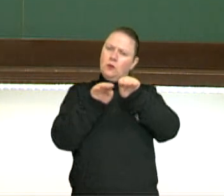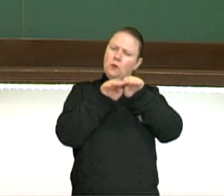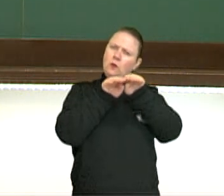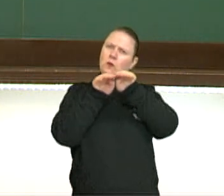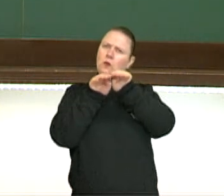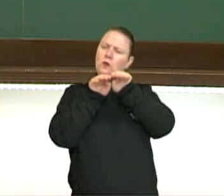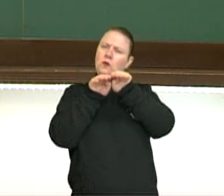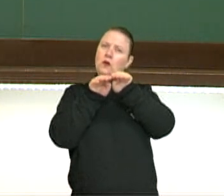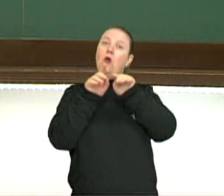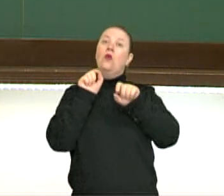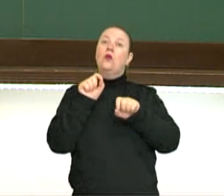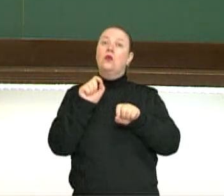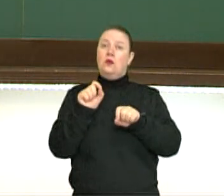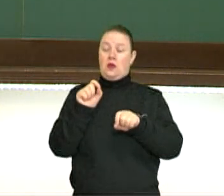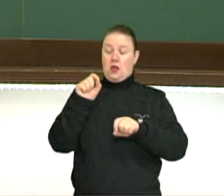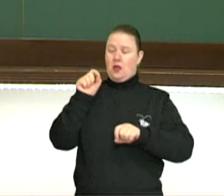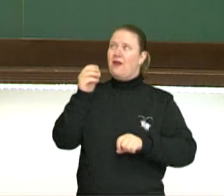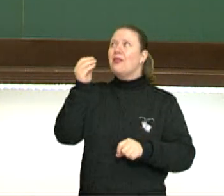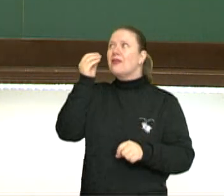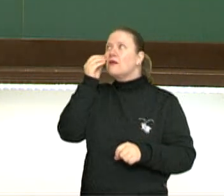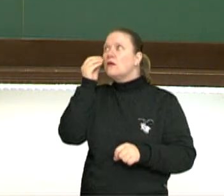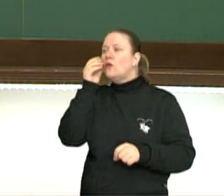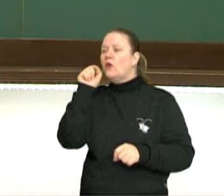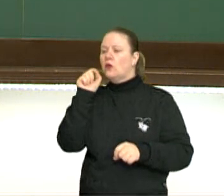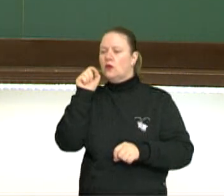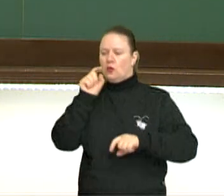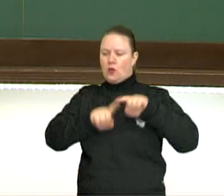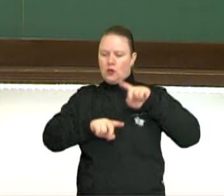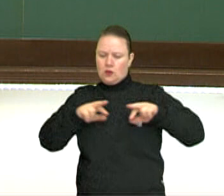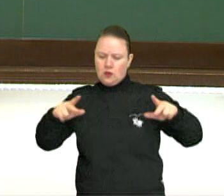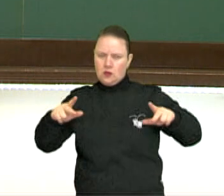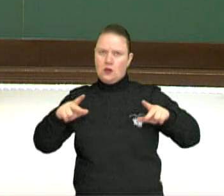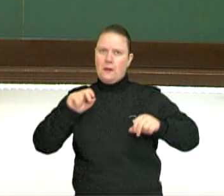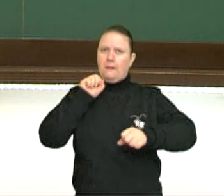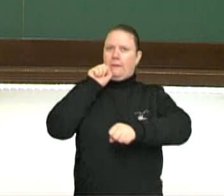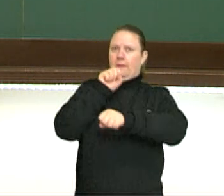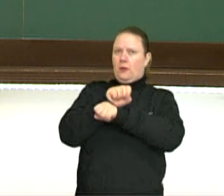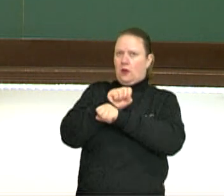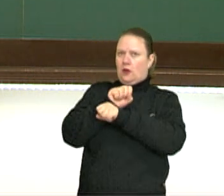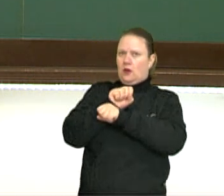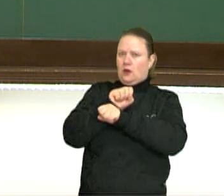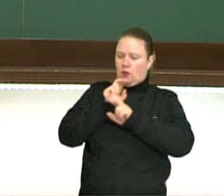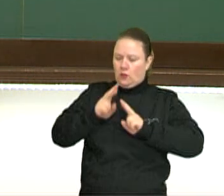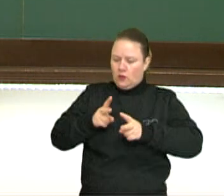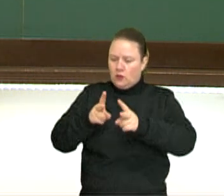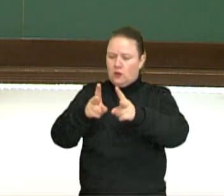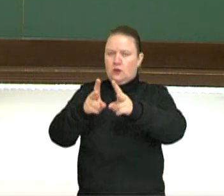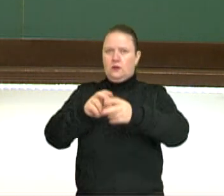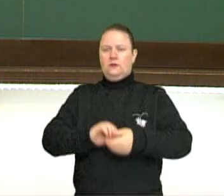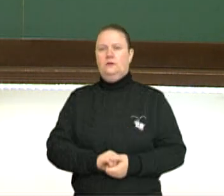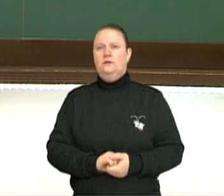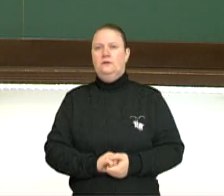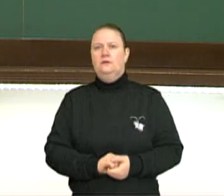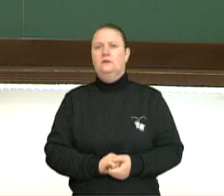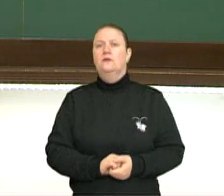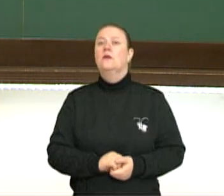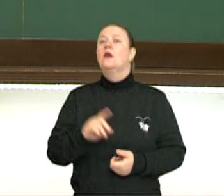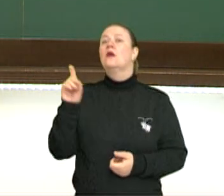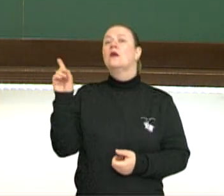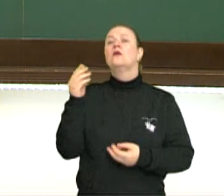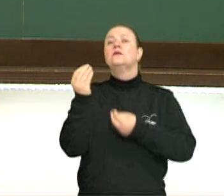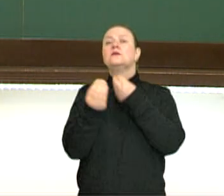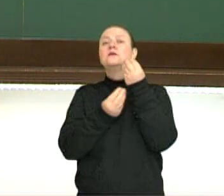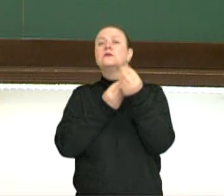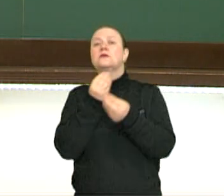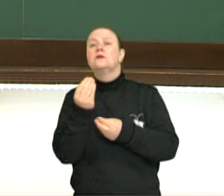dos corpos é permanecer em repouso ou em equilíbrio dinâmico, no caso, em movimento retilíneo uniforme. Então, como ele